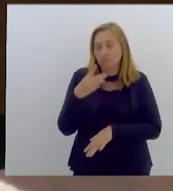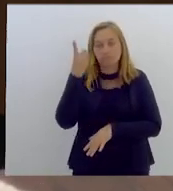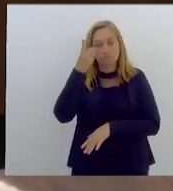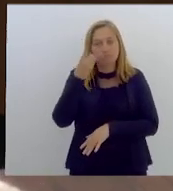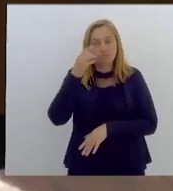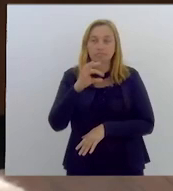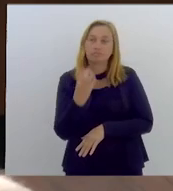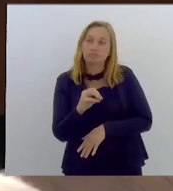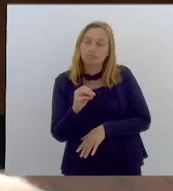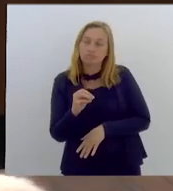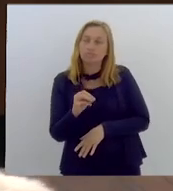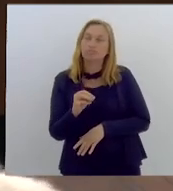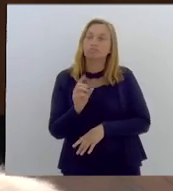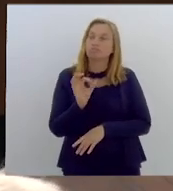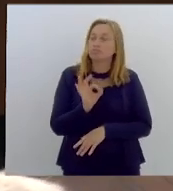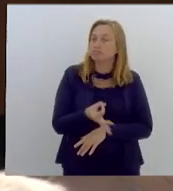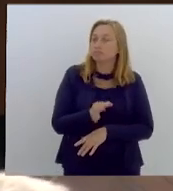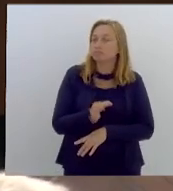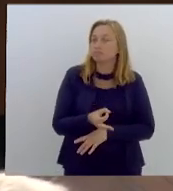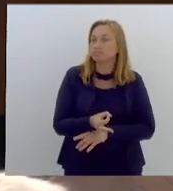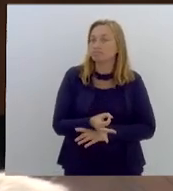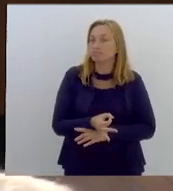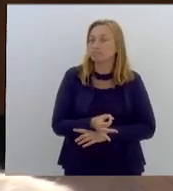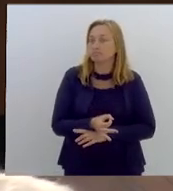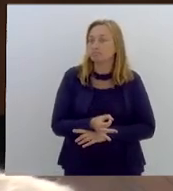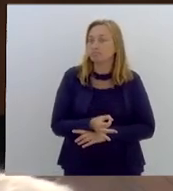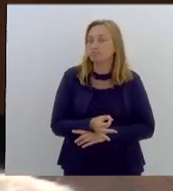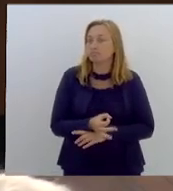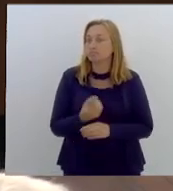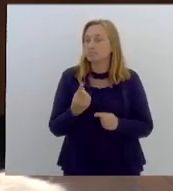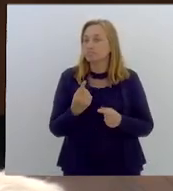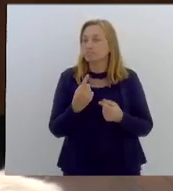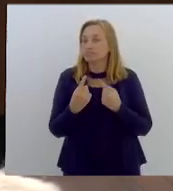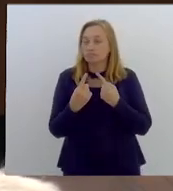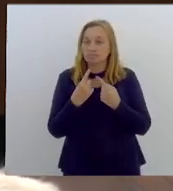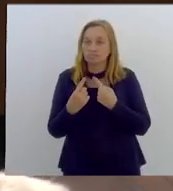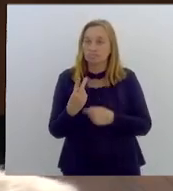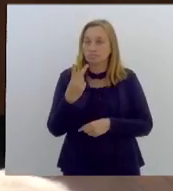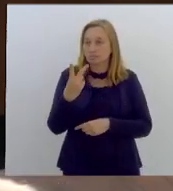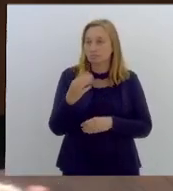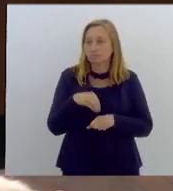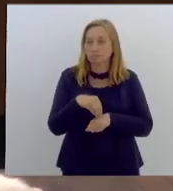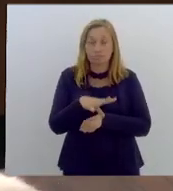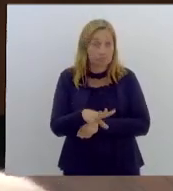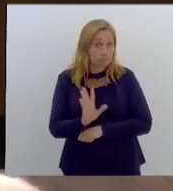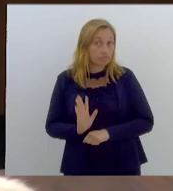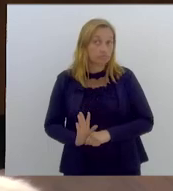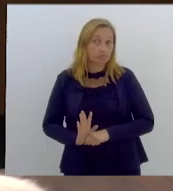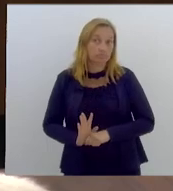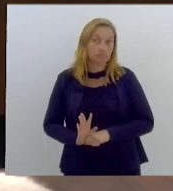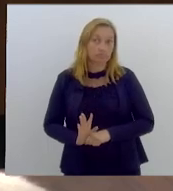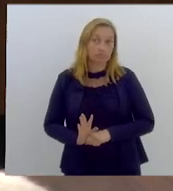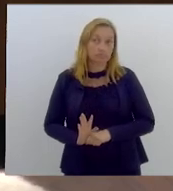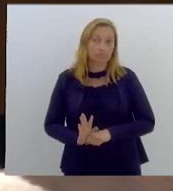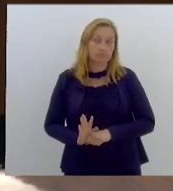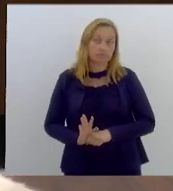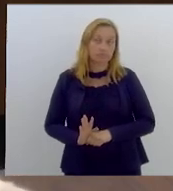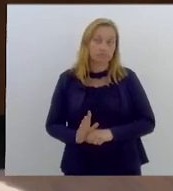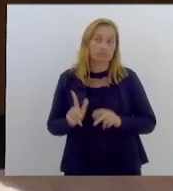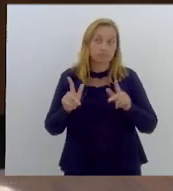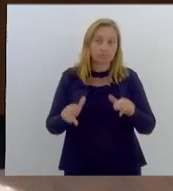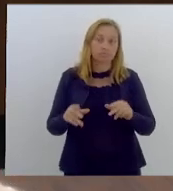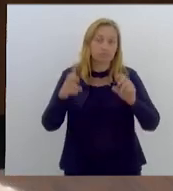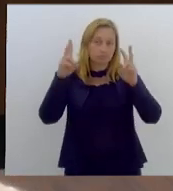Machado, automaticamente eu discuti os meus dois destaques, okay, que diz respeito ao mesmo